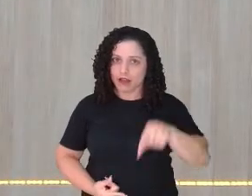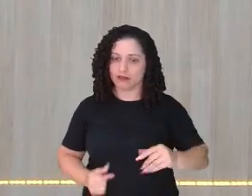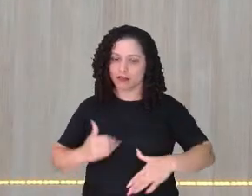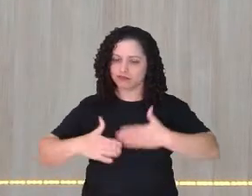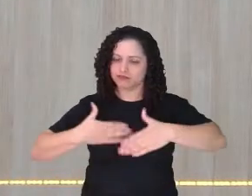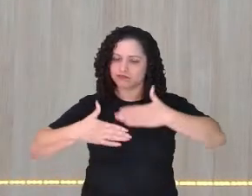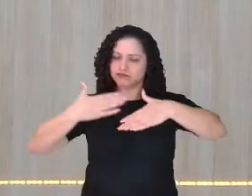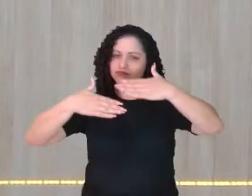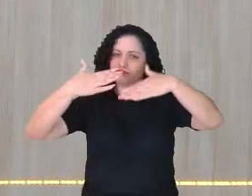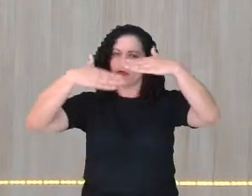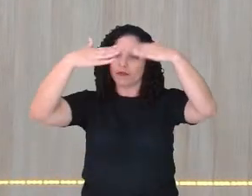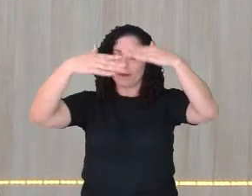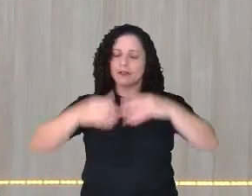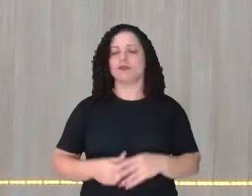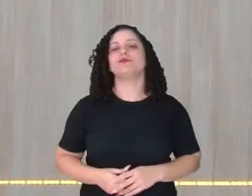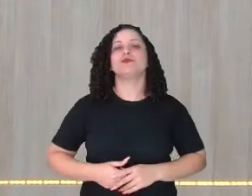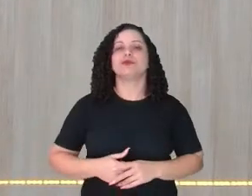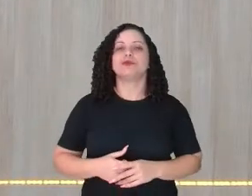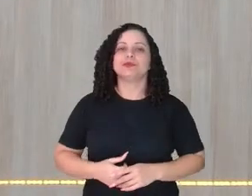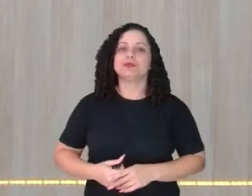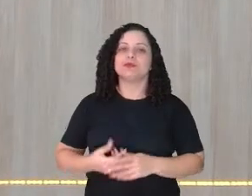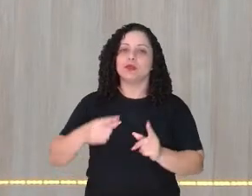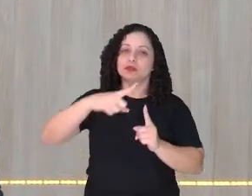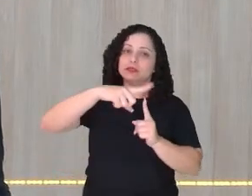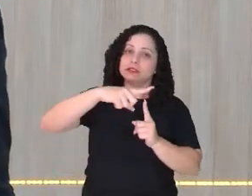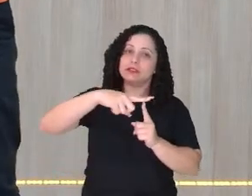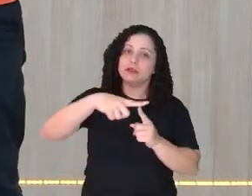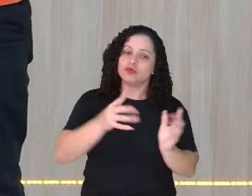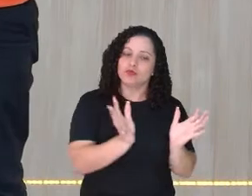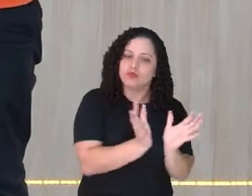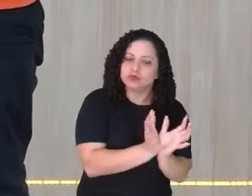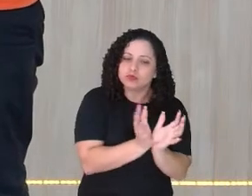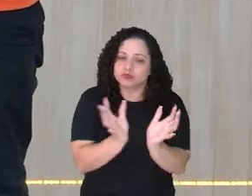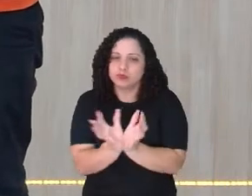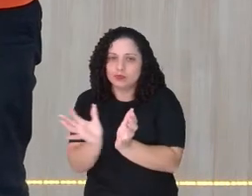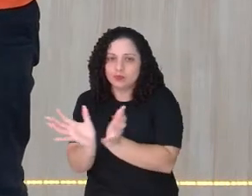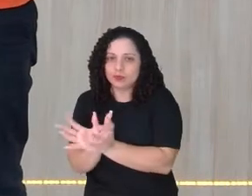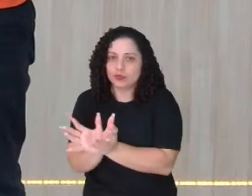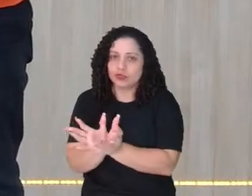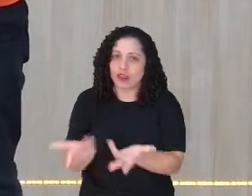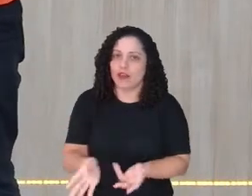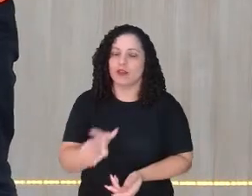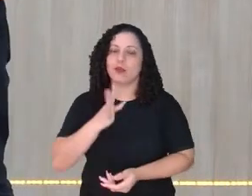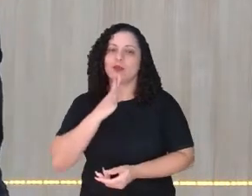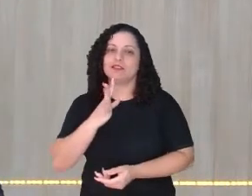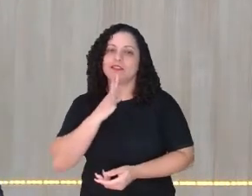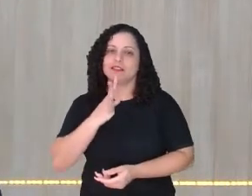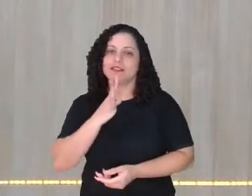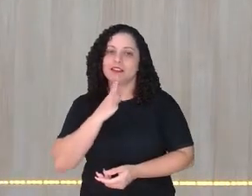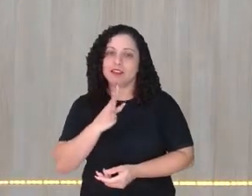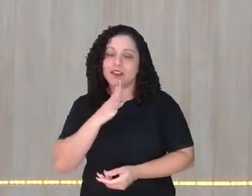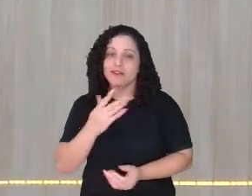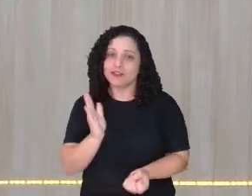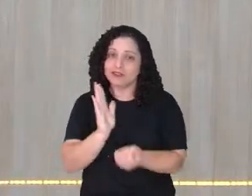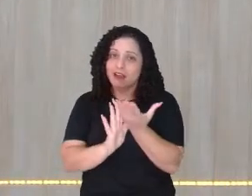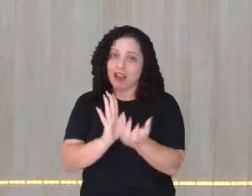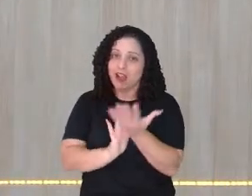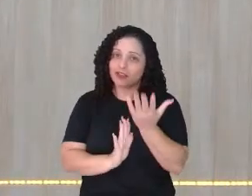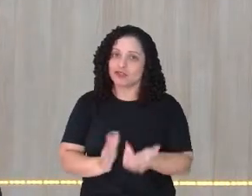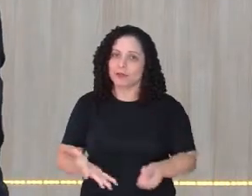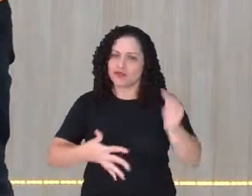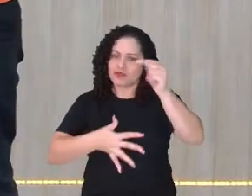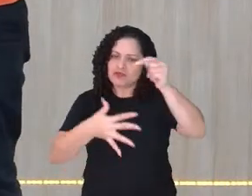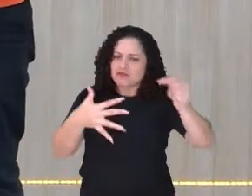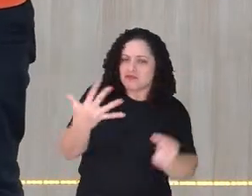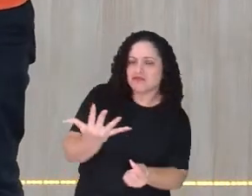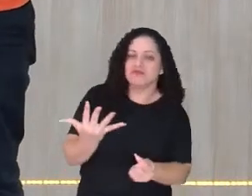desenvolvimento, né? Então, as espécies endêmicas que a gente conhece foram geradas por esses fatores. E tá,